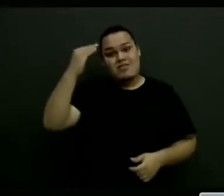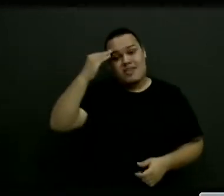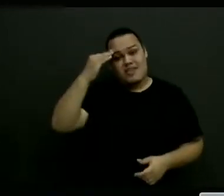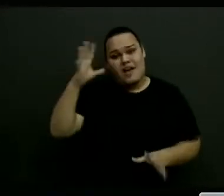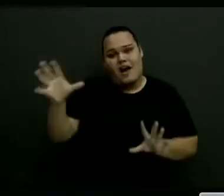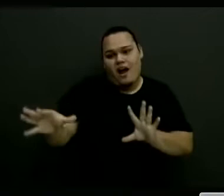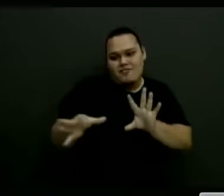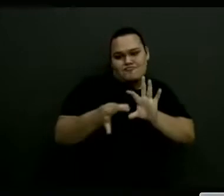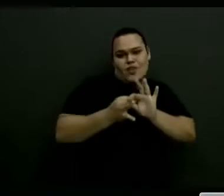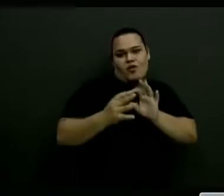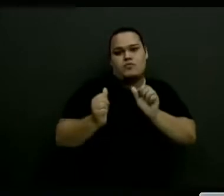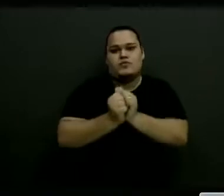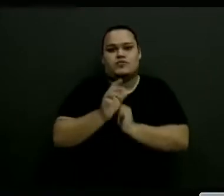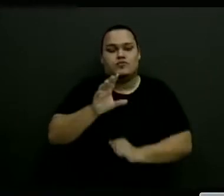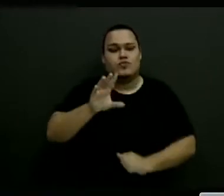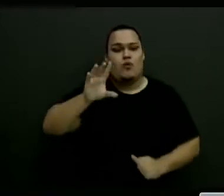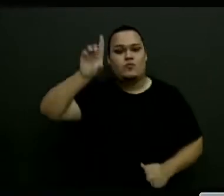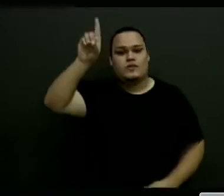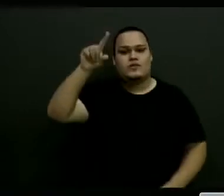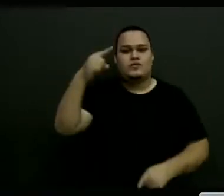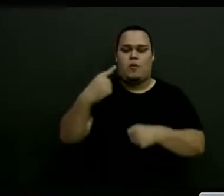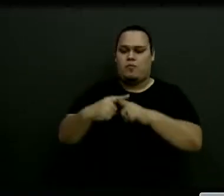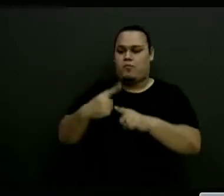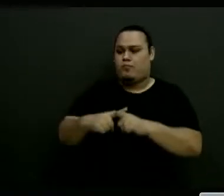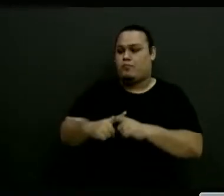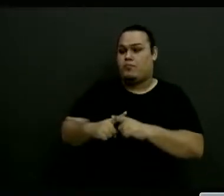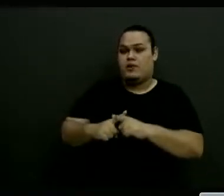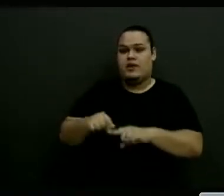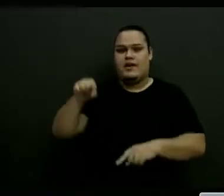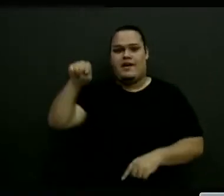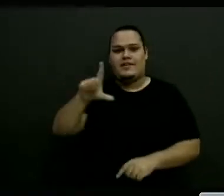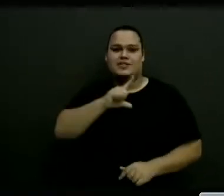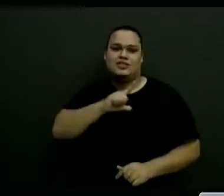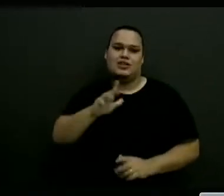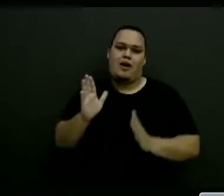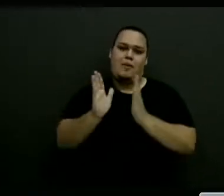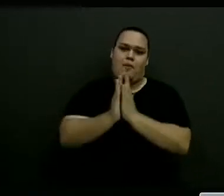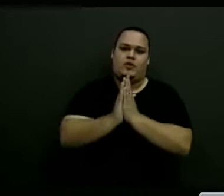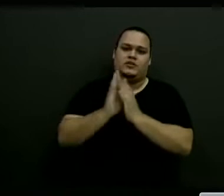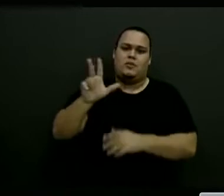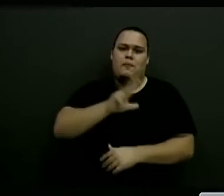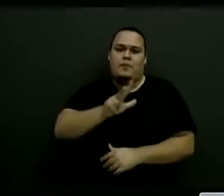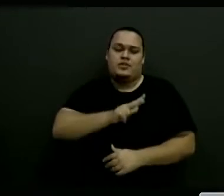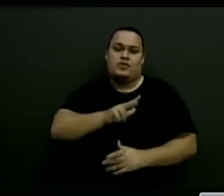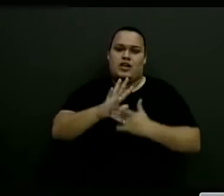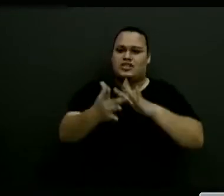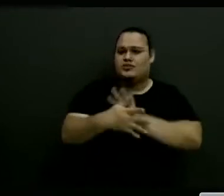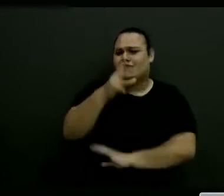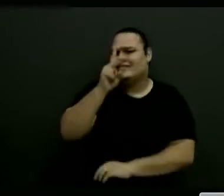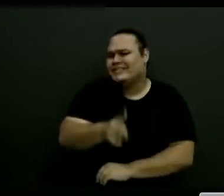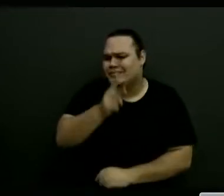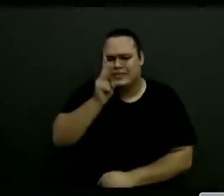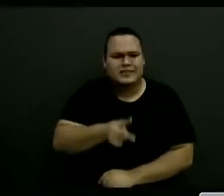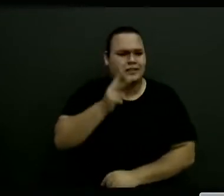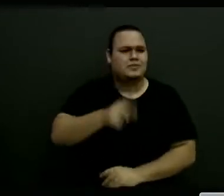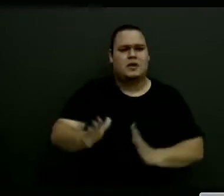íntima relação com o Pai. Era uma necessidade veemente para Jesus estar na